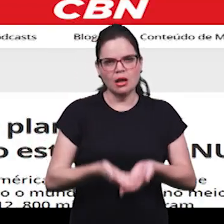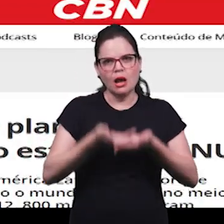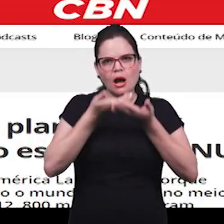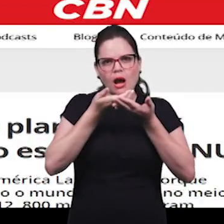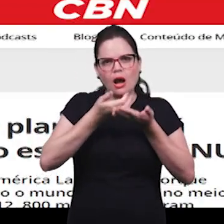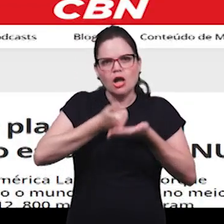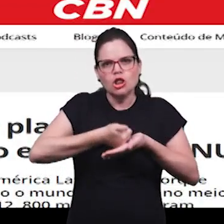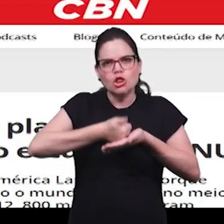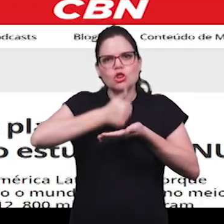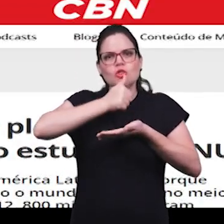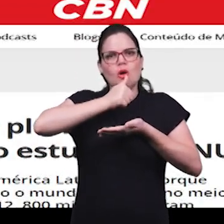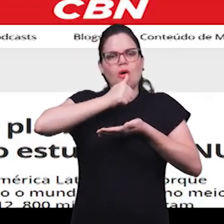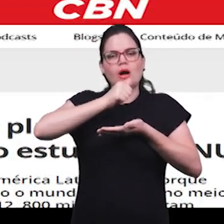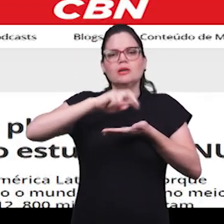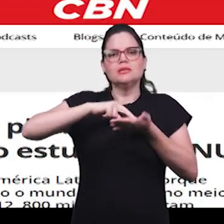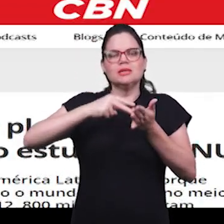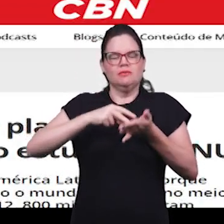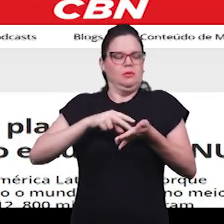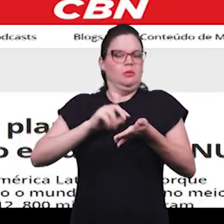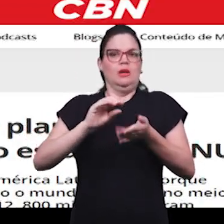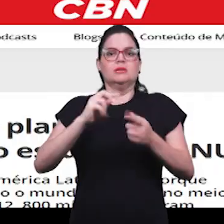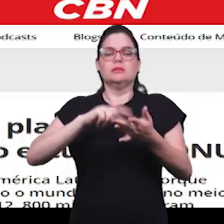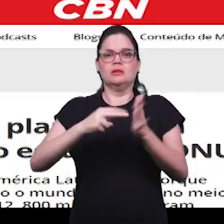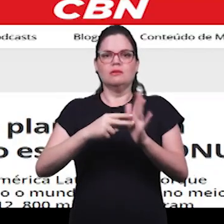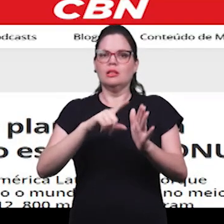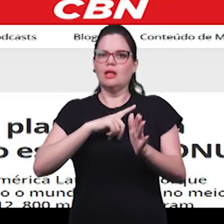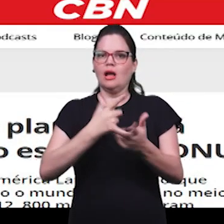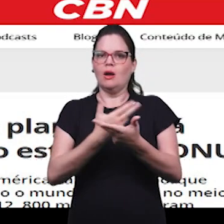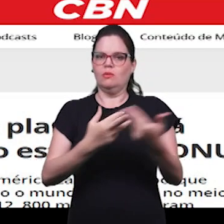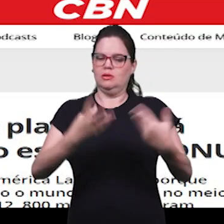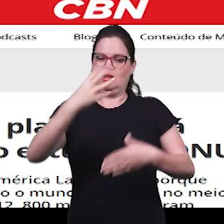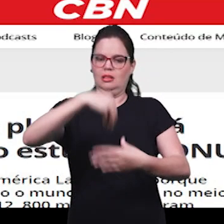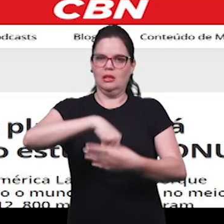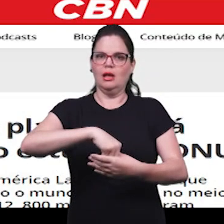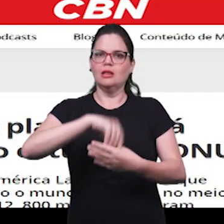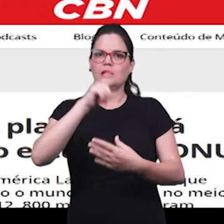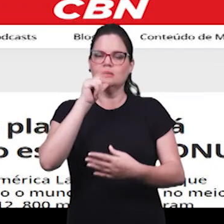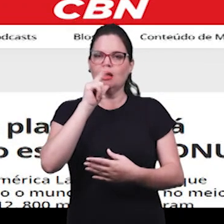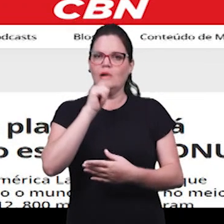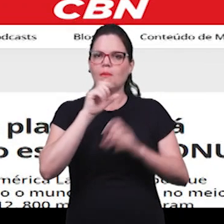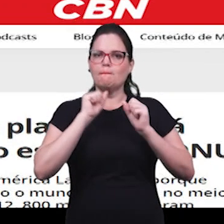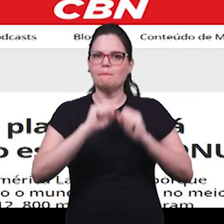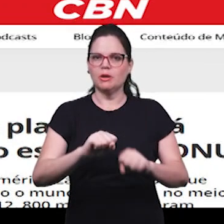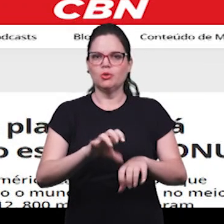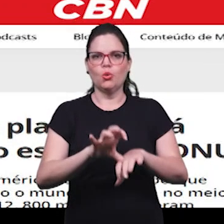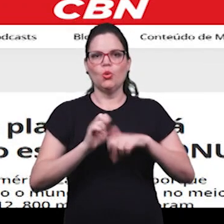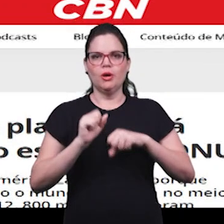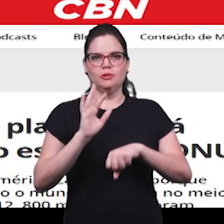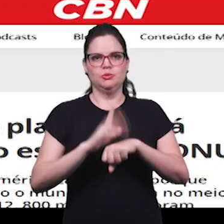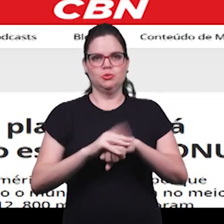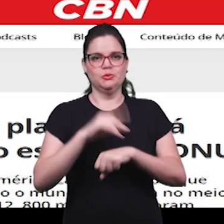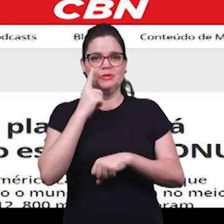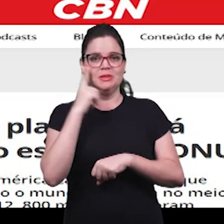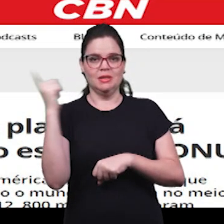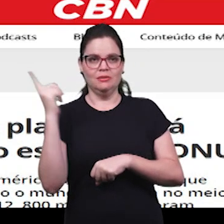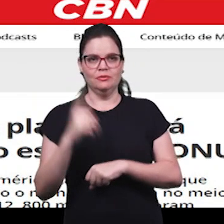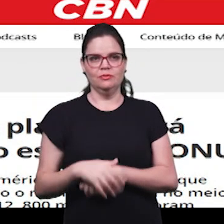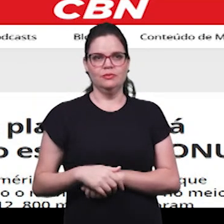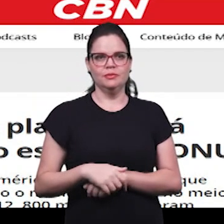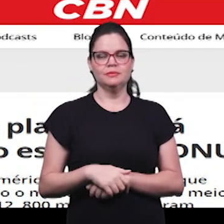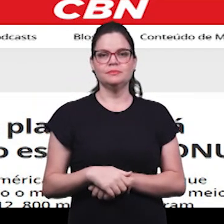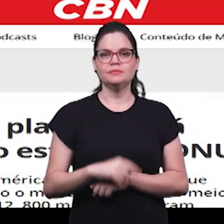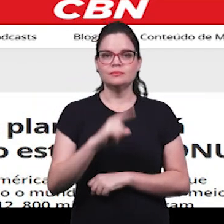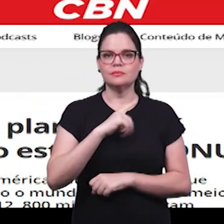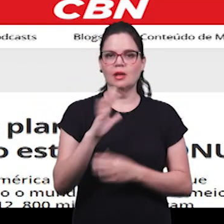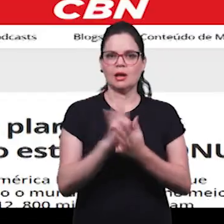olha, por exemplo, algumas reportagens recentes, como está sendo projetado aí, né? Uma das mais recentes,